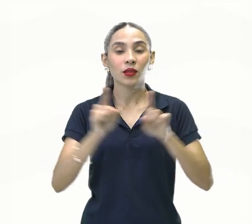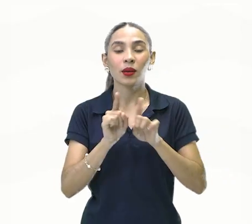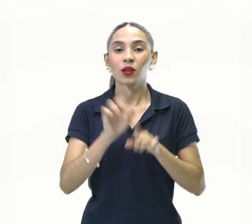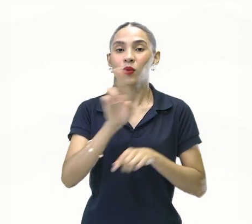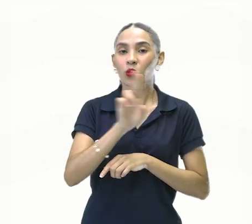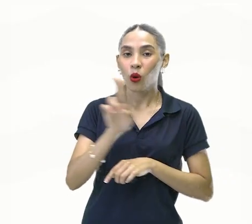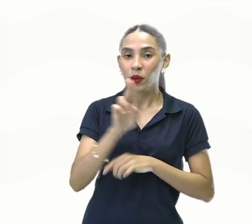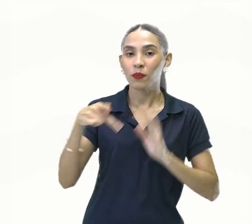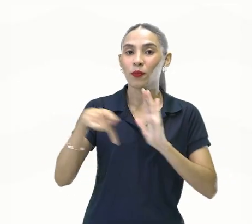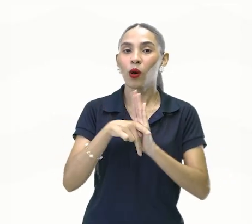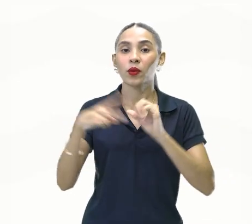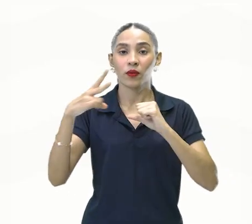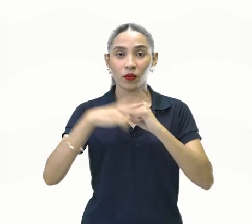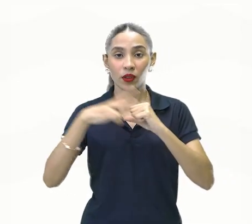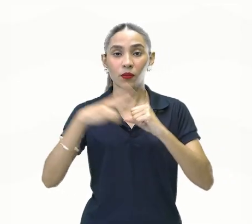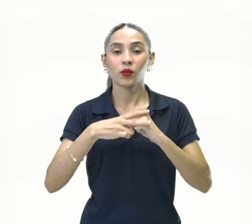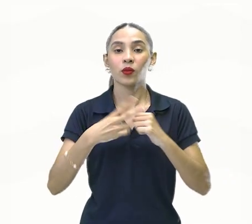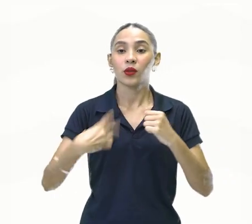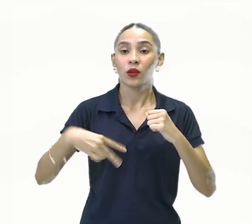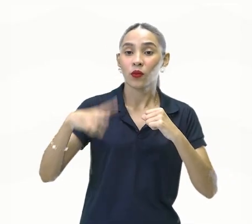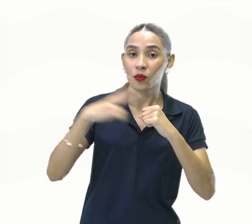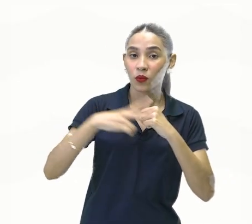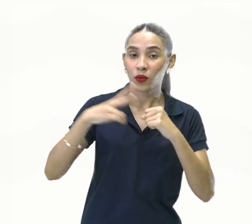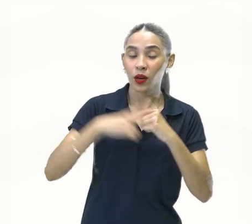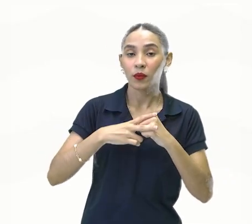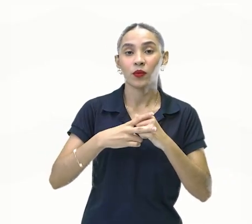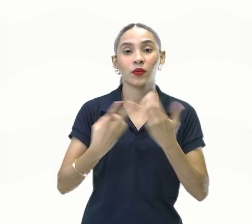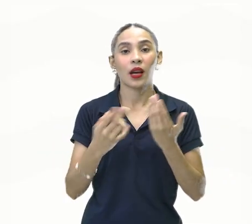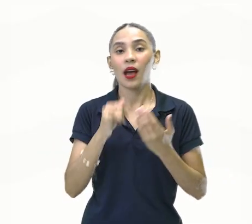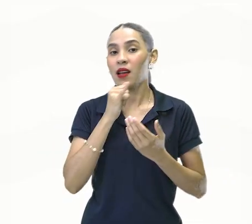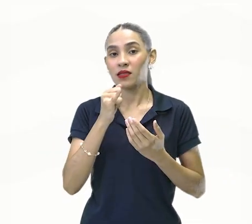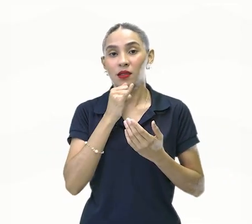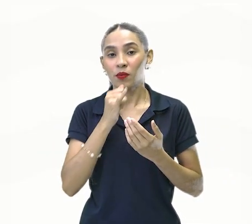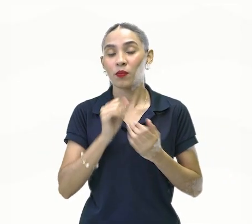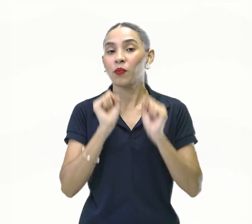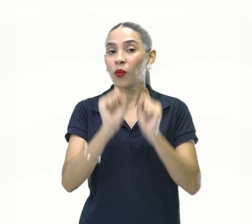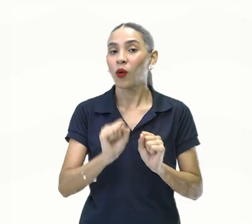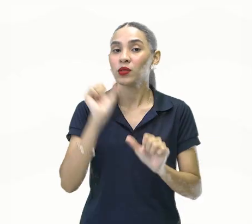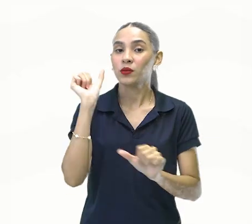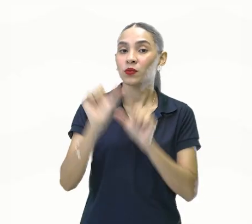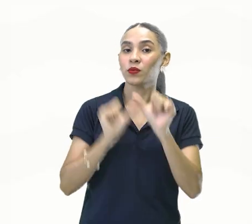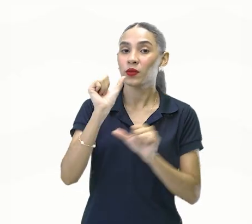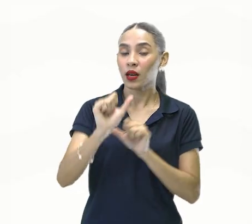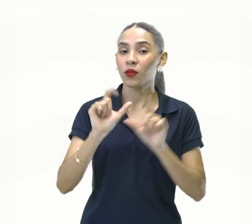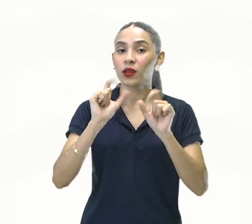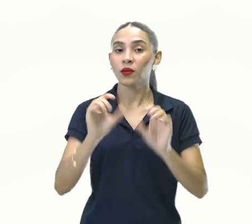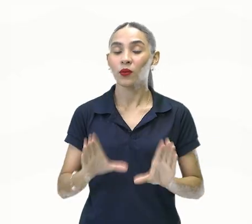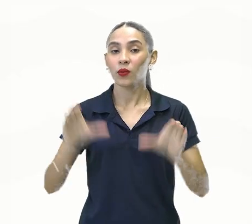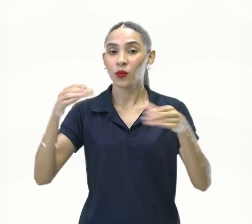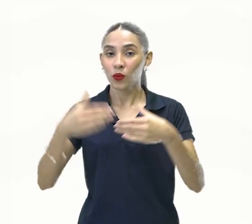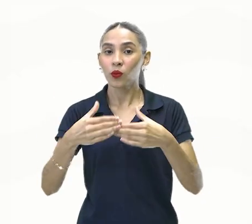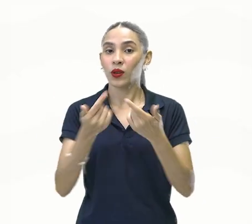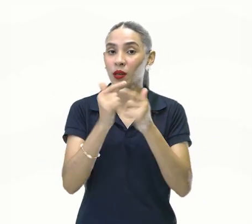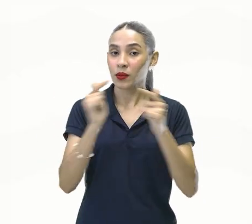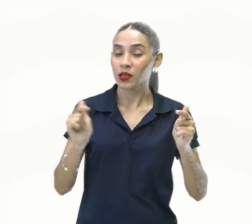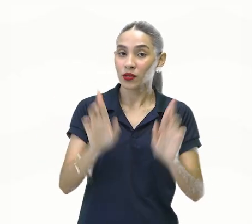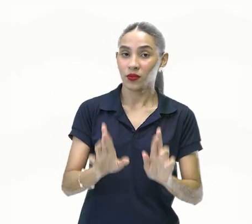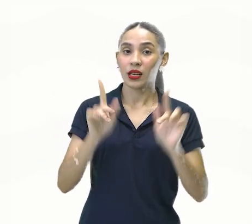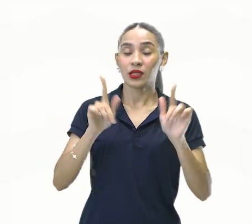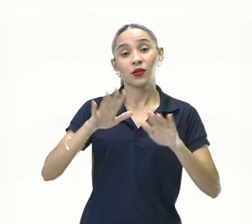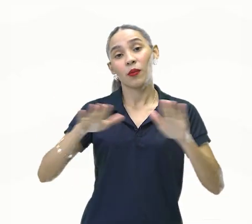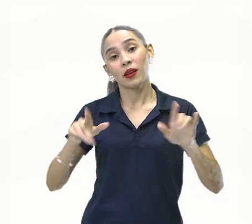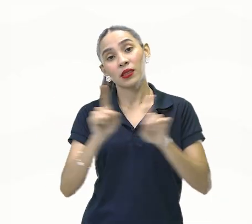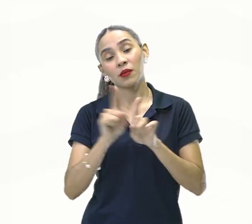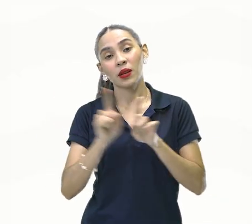nominais do verbo. É quando o verbo, em alguma eventualidade, ele pode se transformar em uma classe gramatical divergente, normalmente